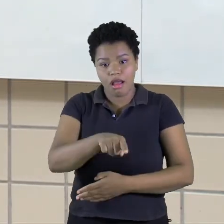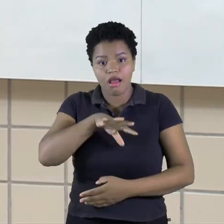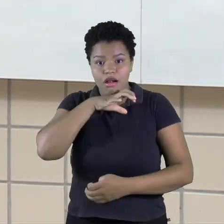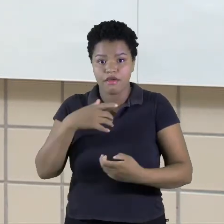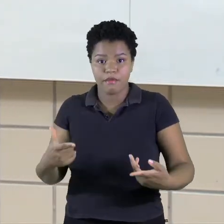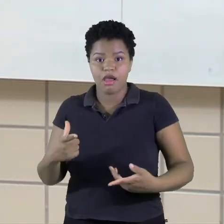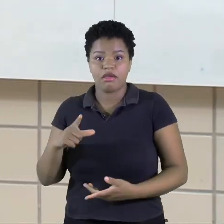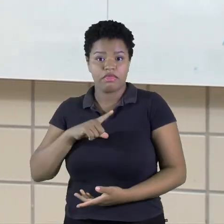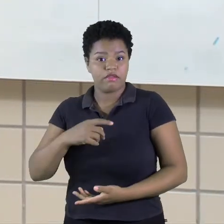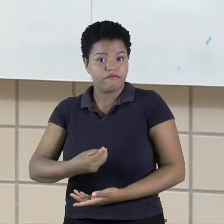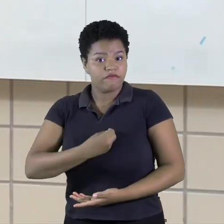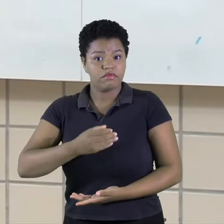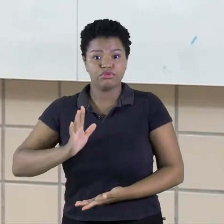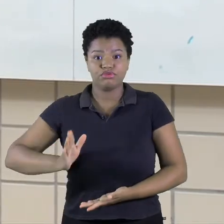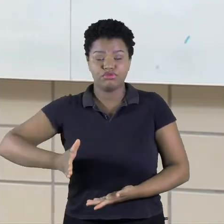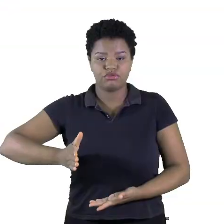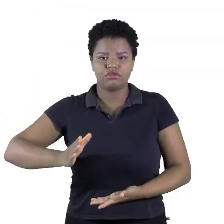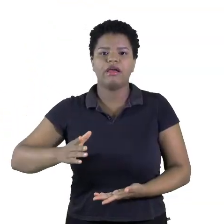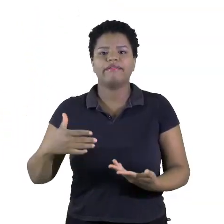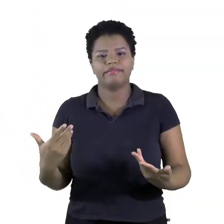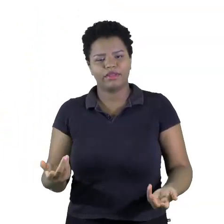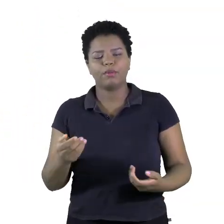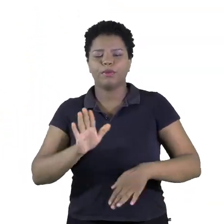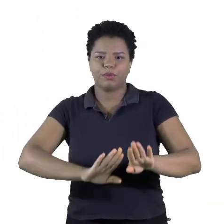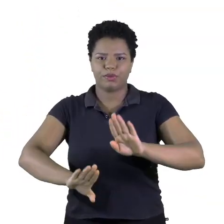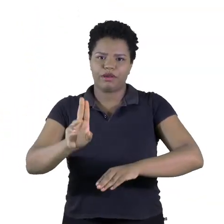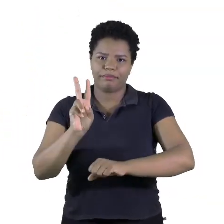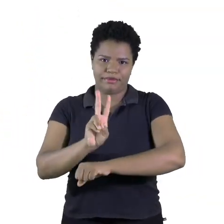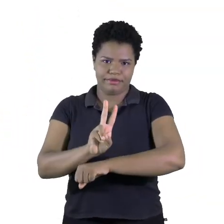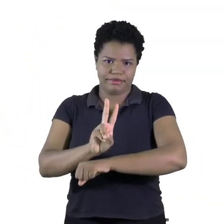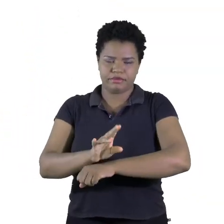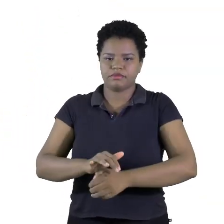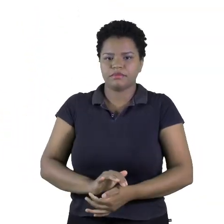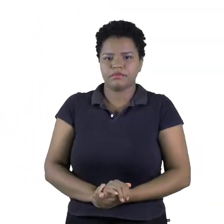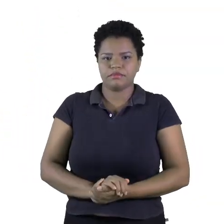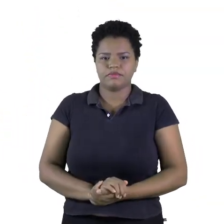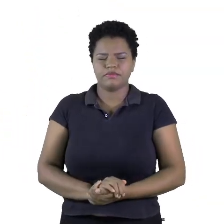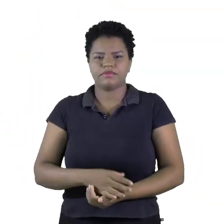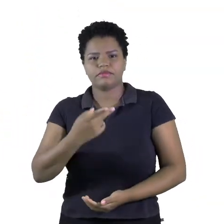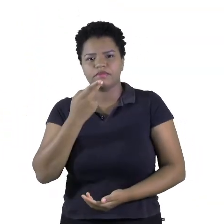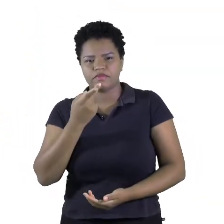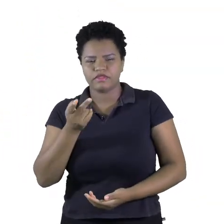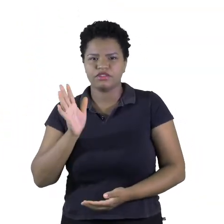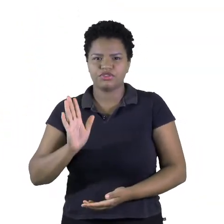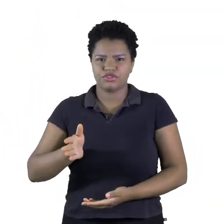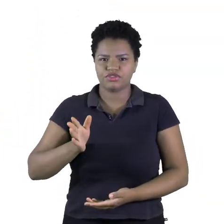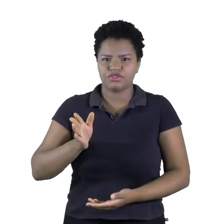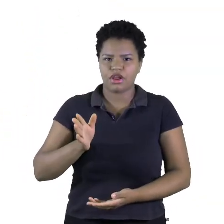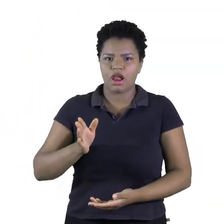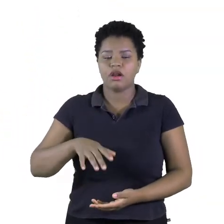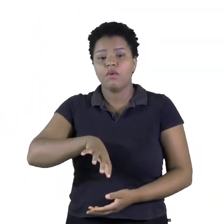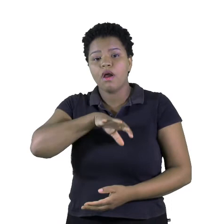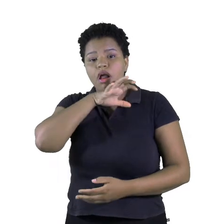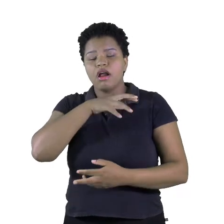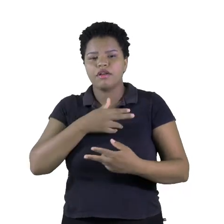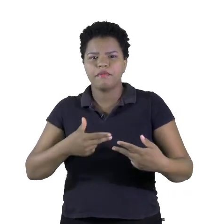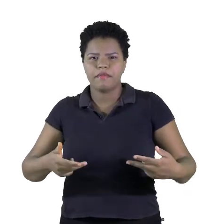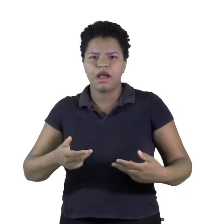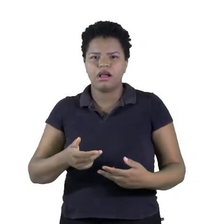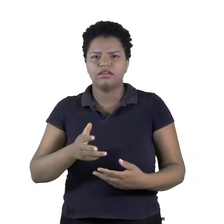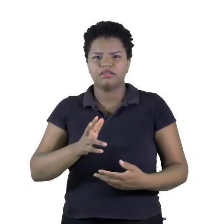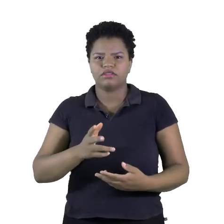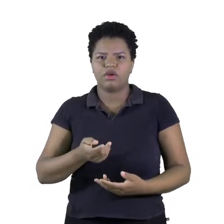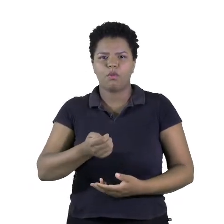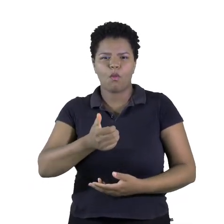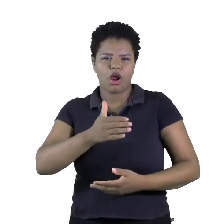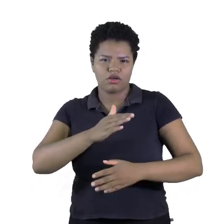tomar o cuidado da preservação. Lembra que eu falei para vocês sobre a questão dos animais em extinção? No slide que